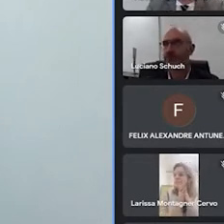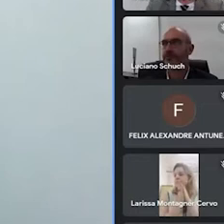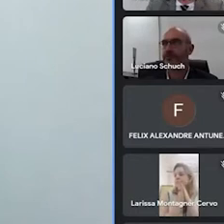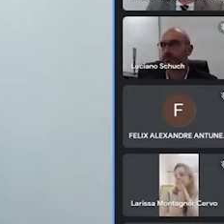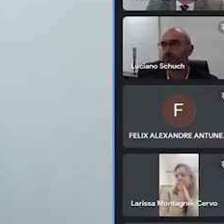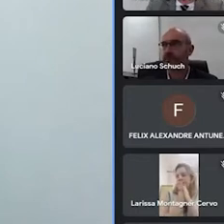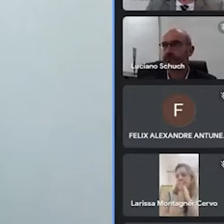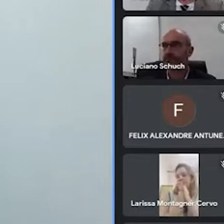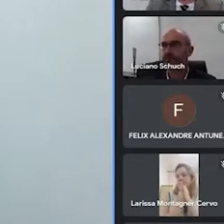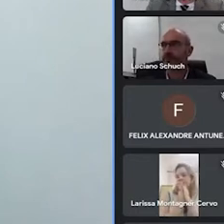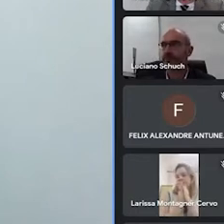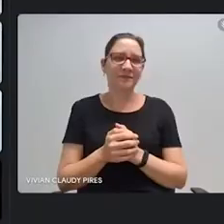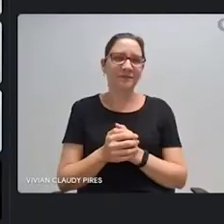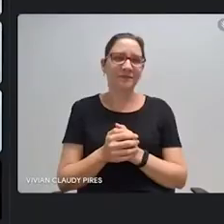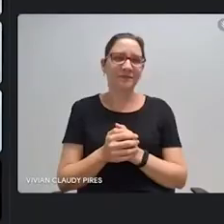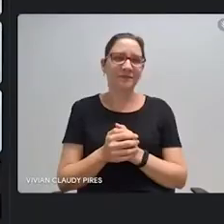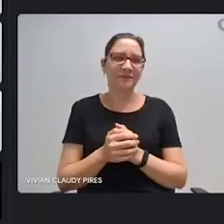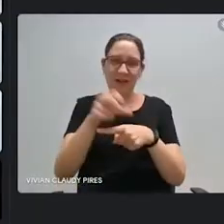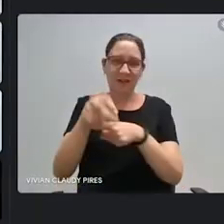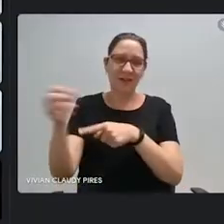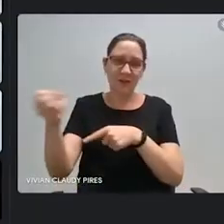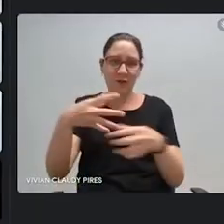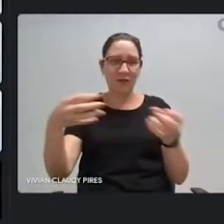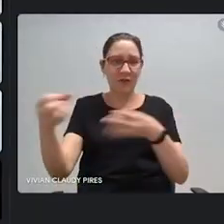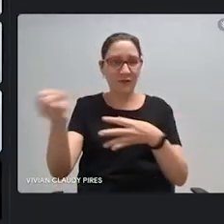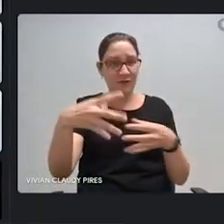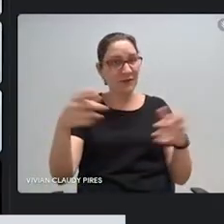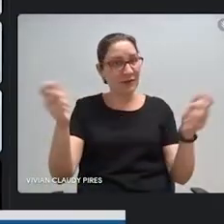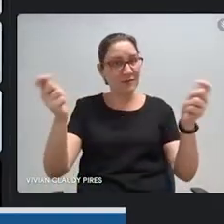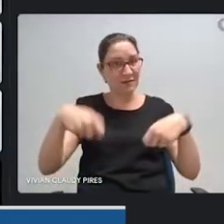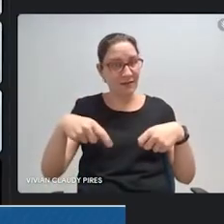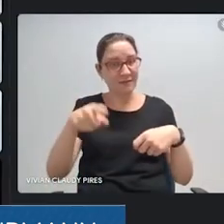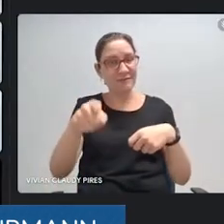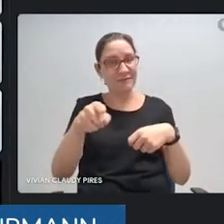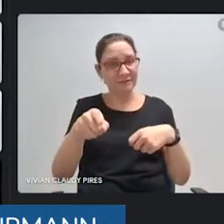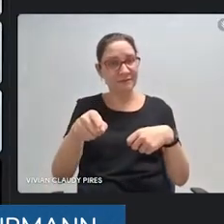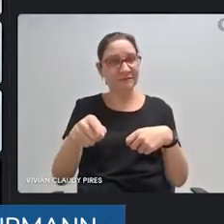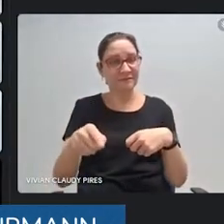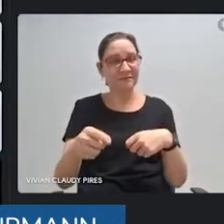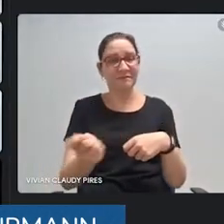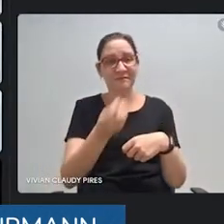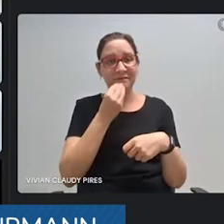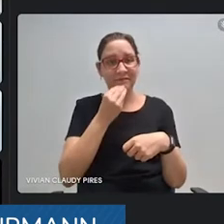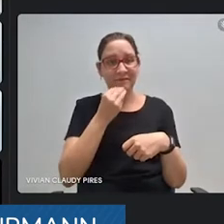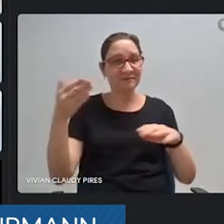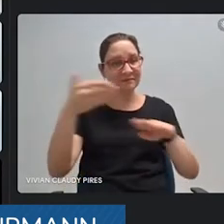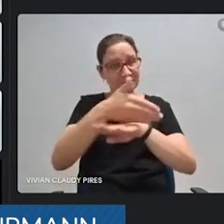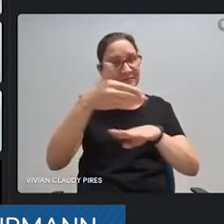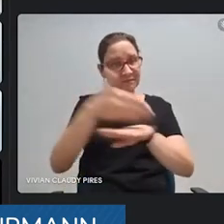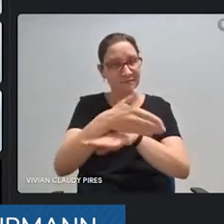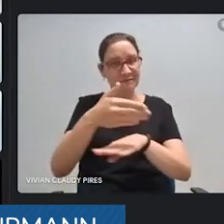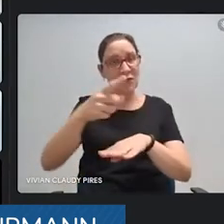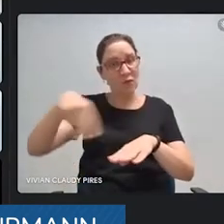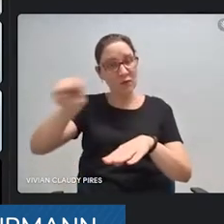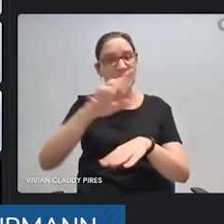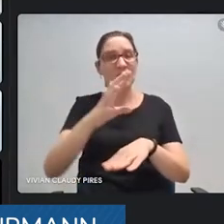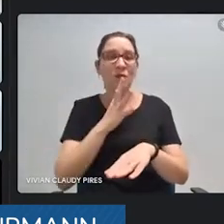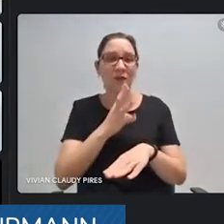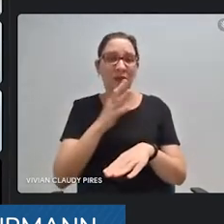programas e projetos. Mais uma oportunidade oferece à Universidade para que vocês conheçam